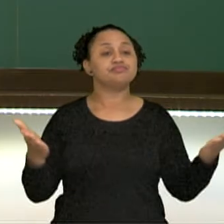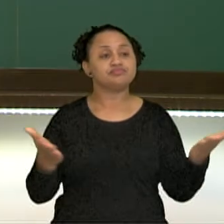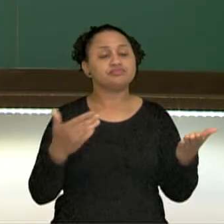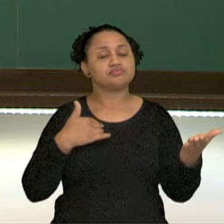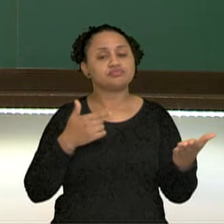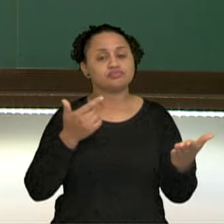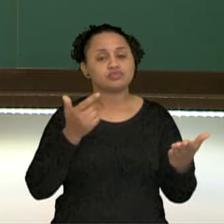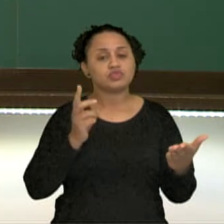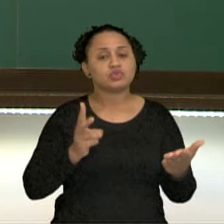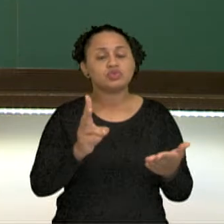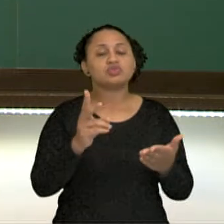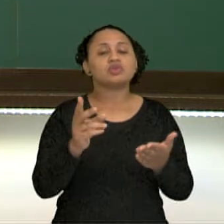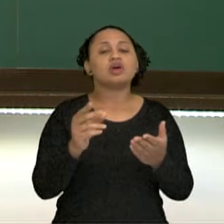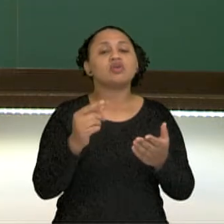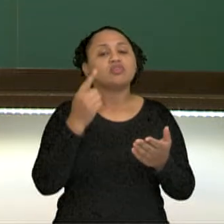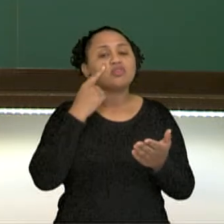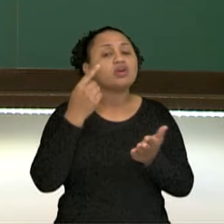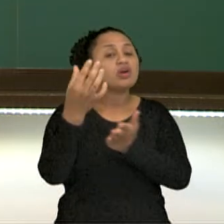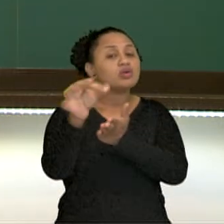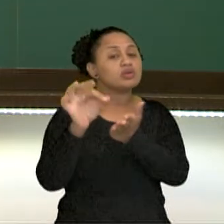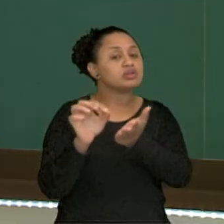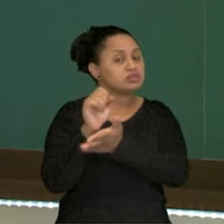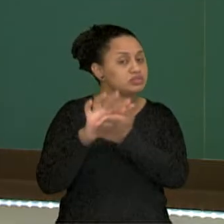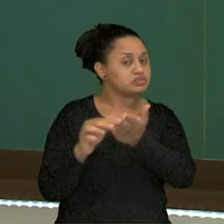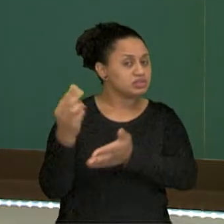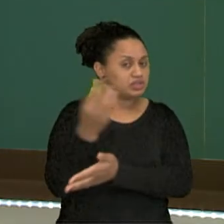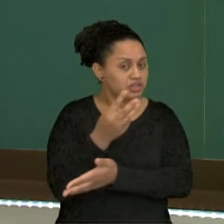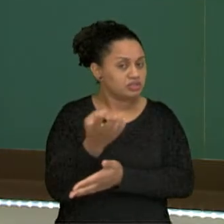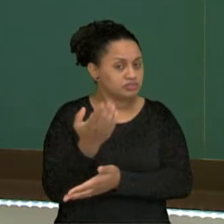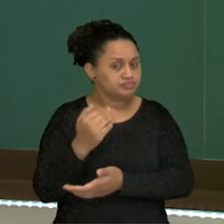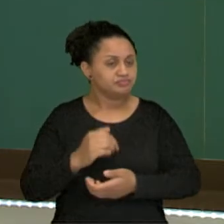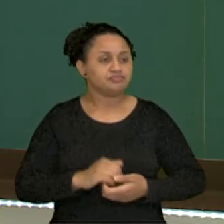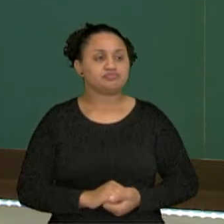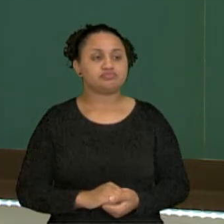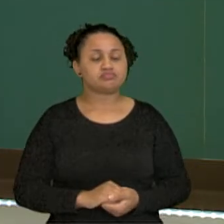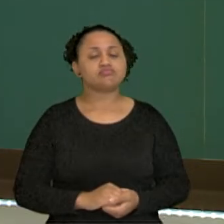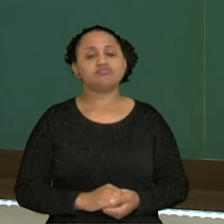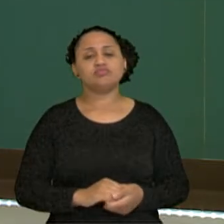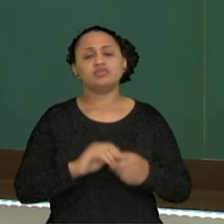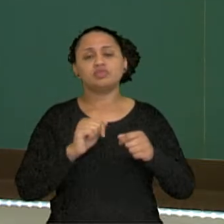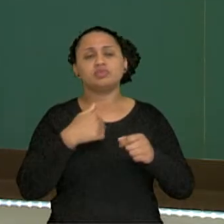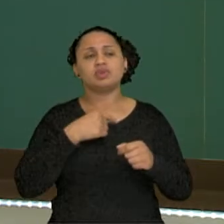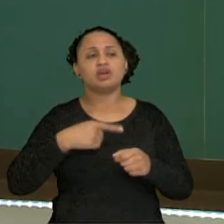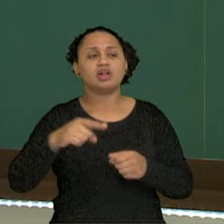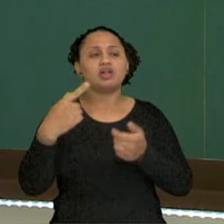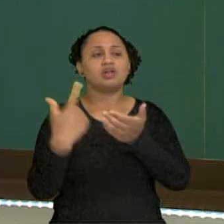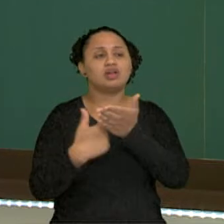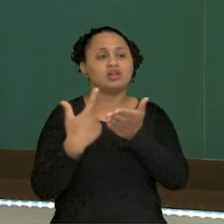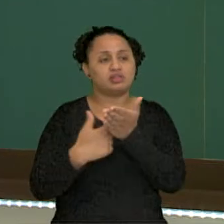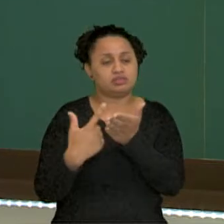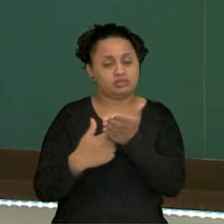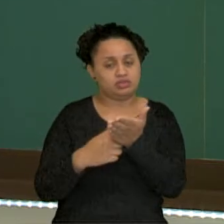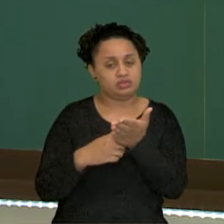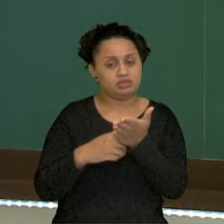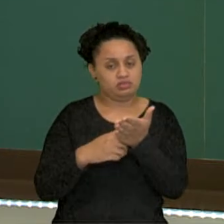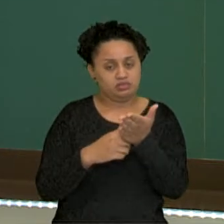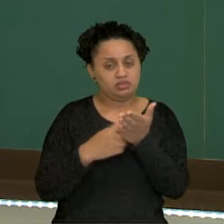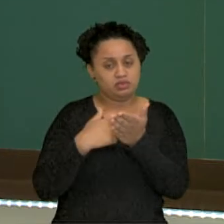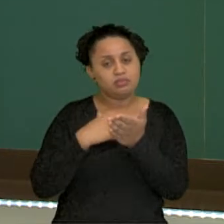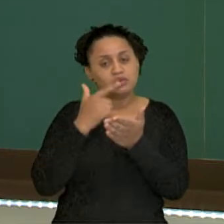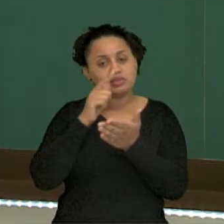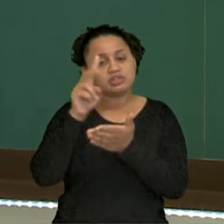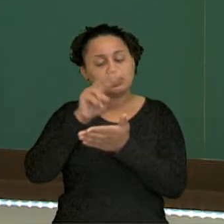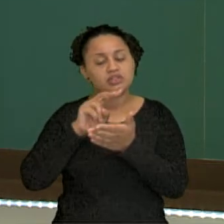Voltamos! Vamos para a correção da nossa atividade 3? Poderia levar um livro para ler por lá.